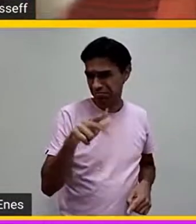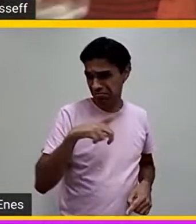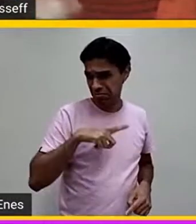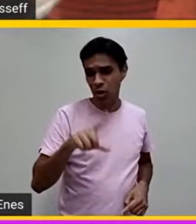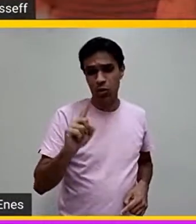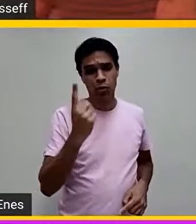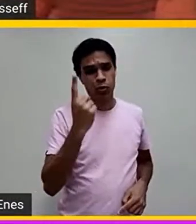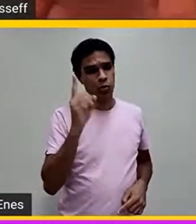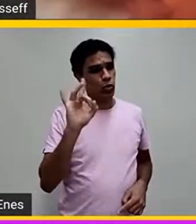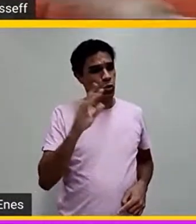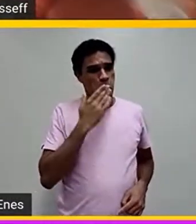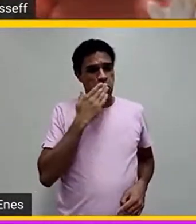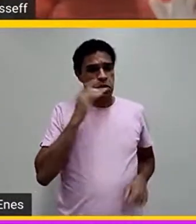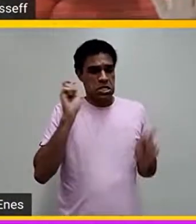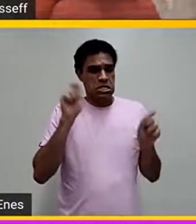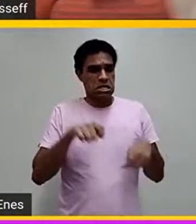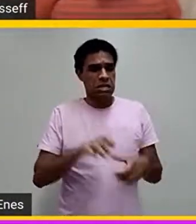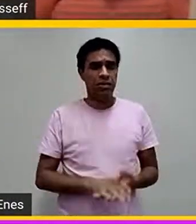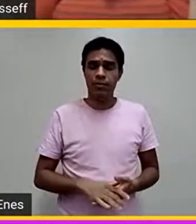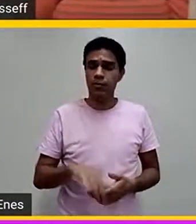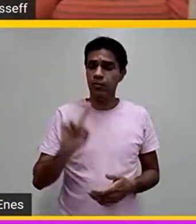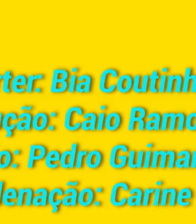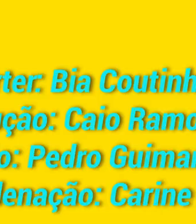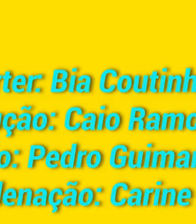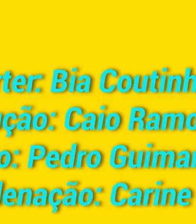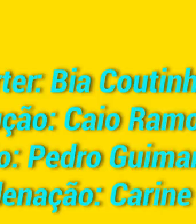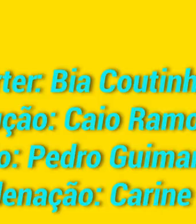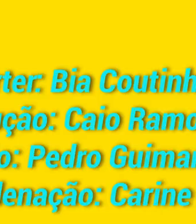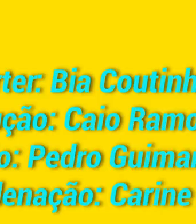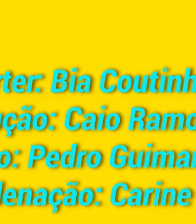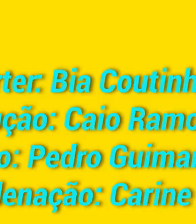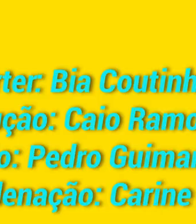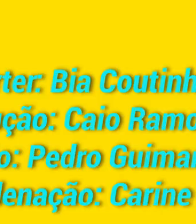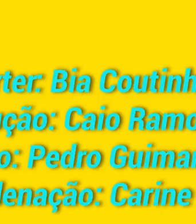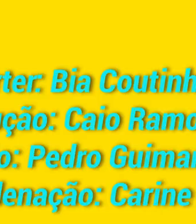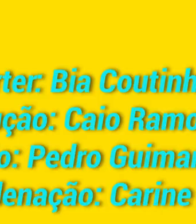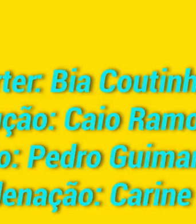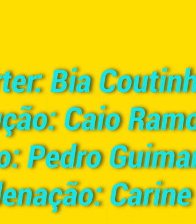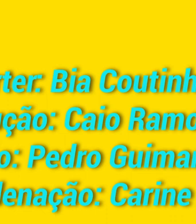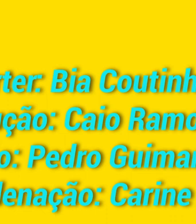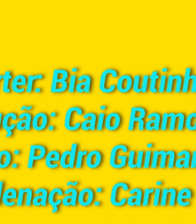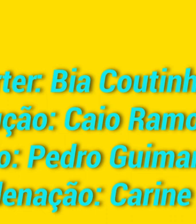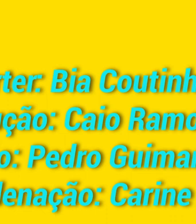o único jeito que tem é o estado